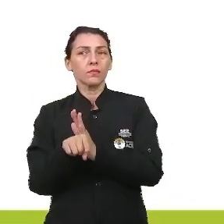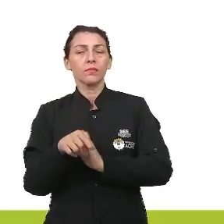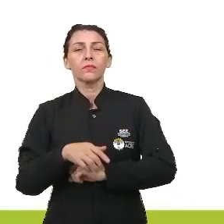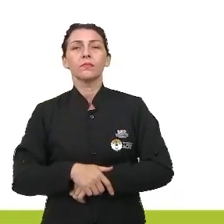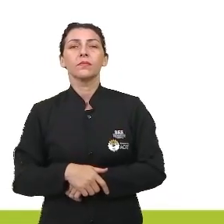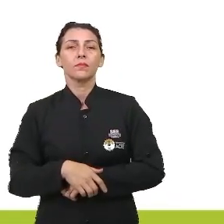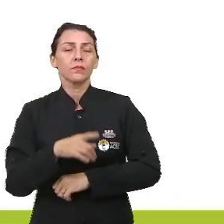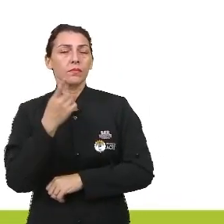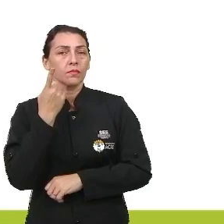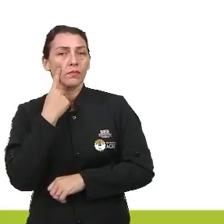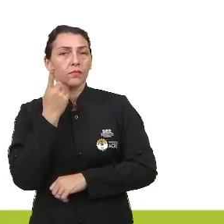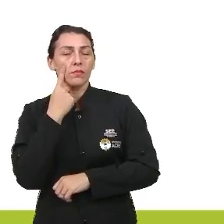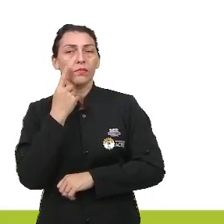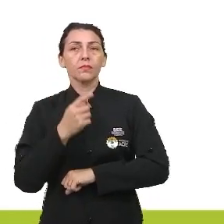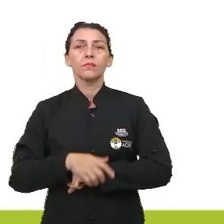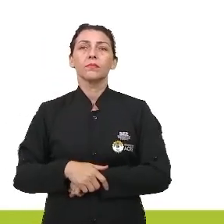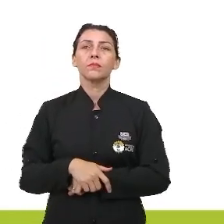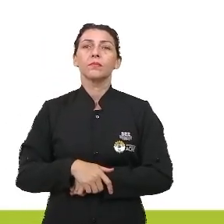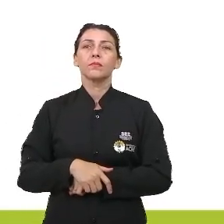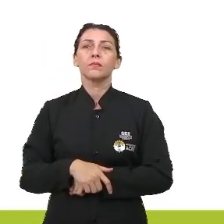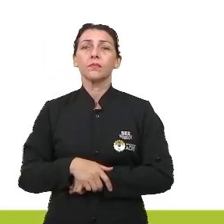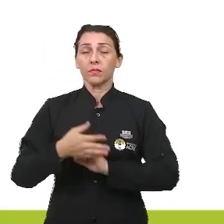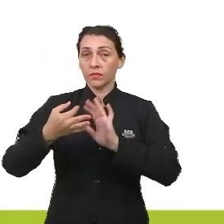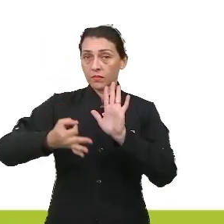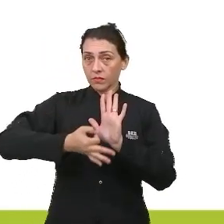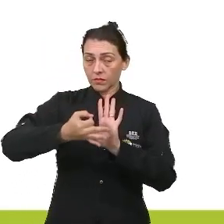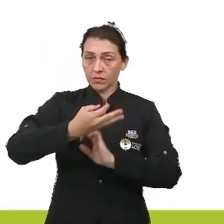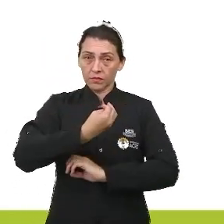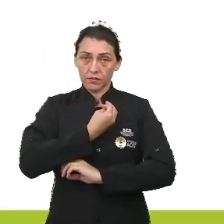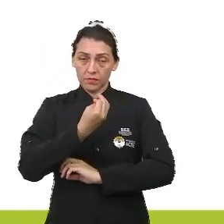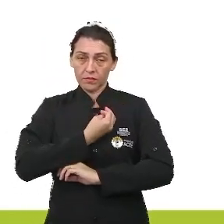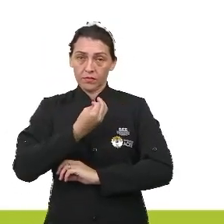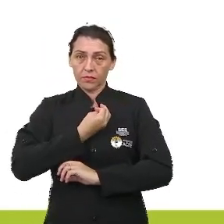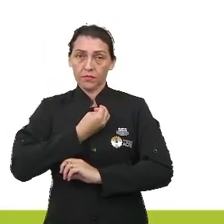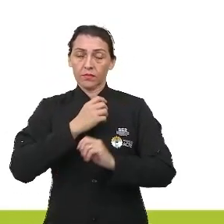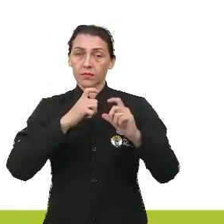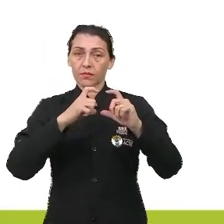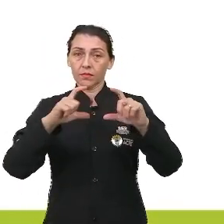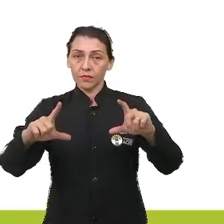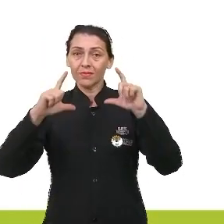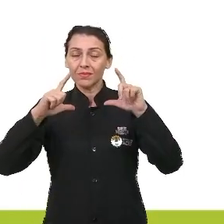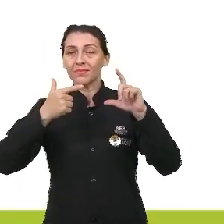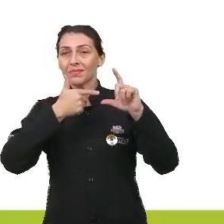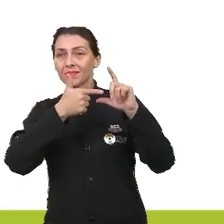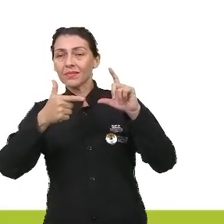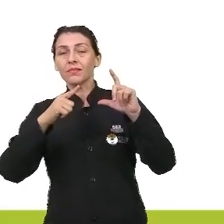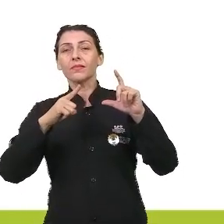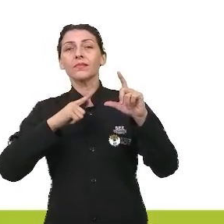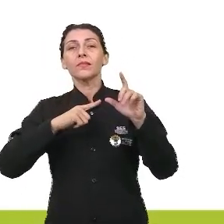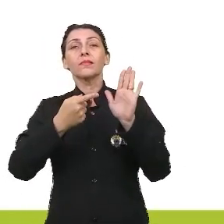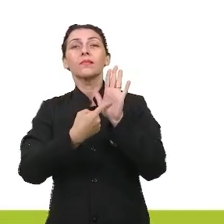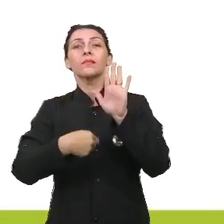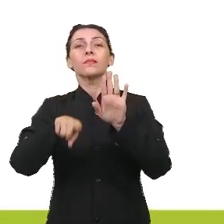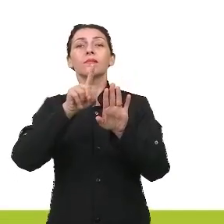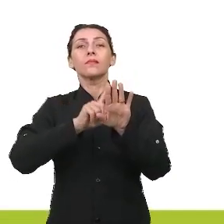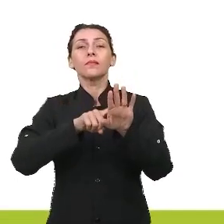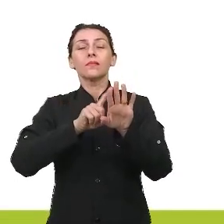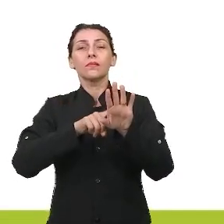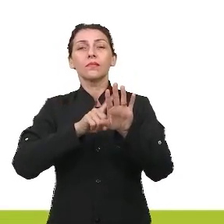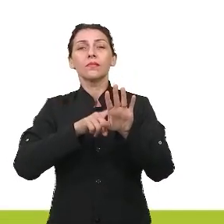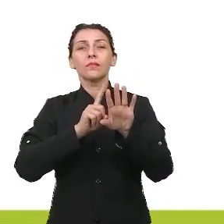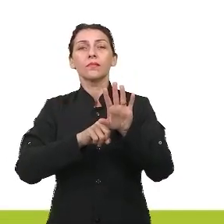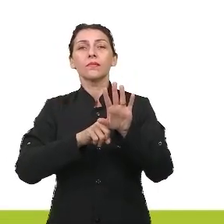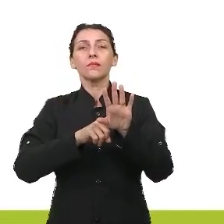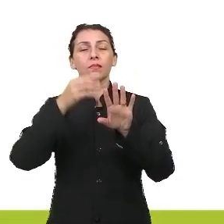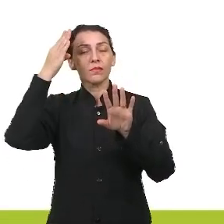-se, olha só o comando da questão, O argumento presente na charge consiste em uma metáfora relativa